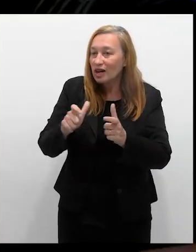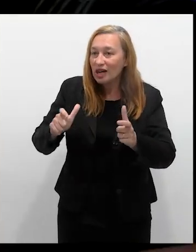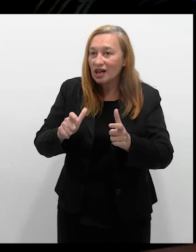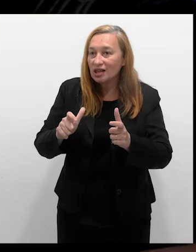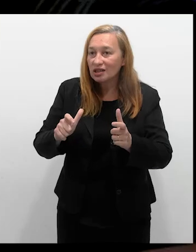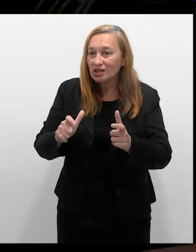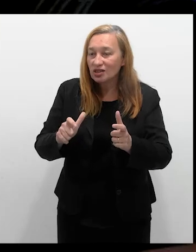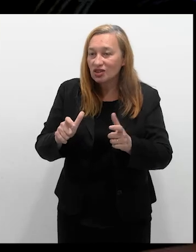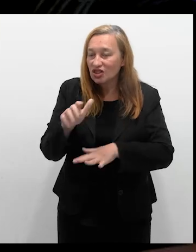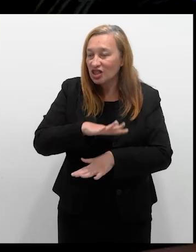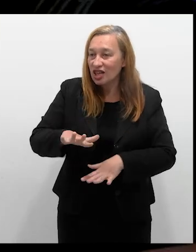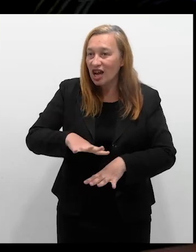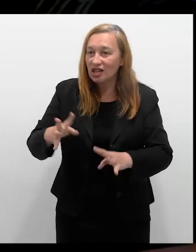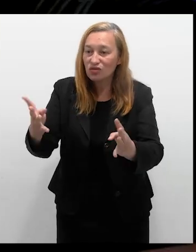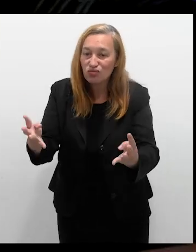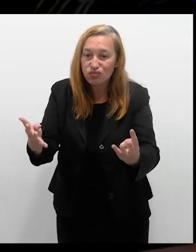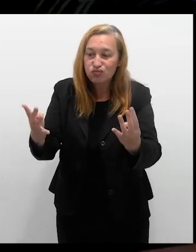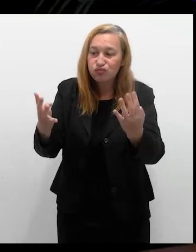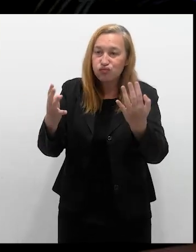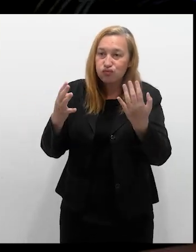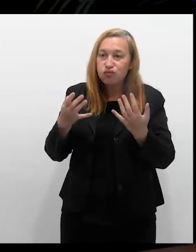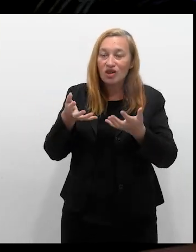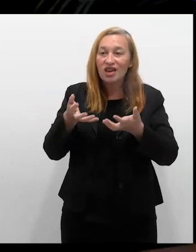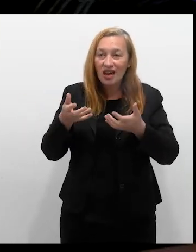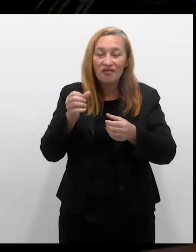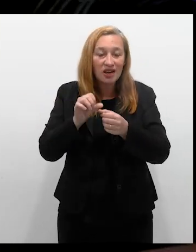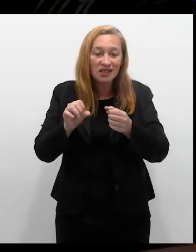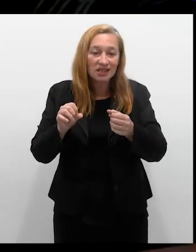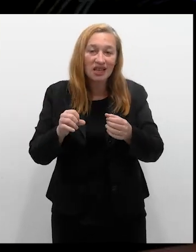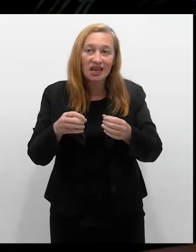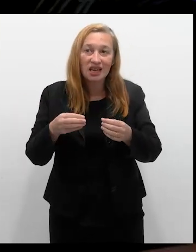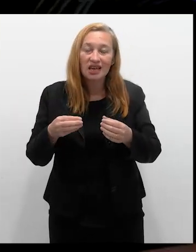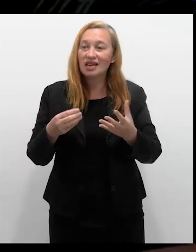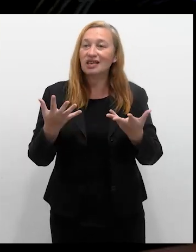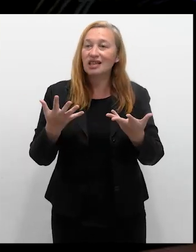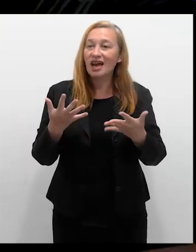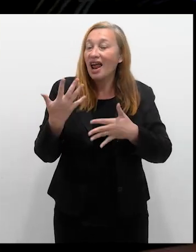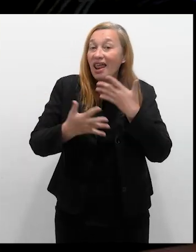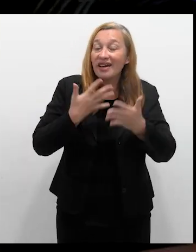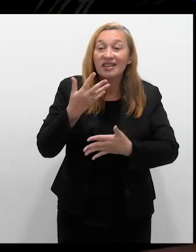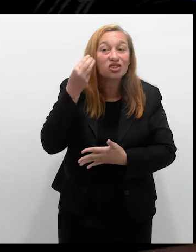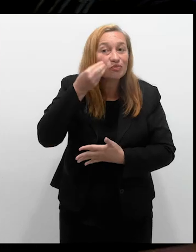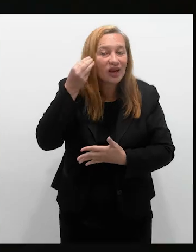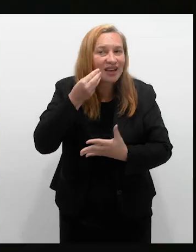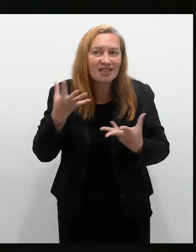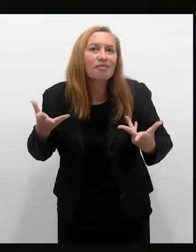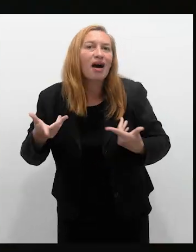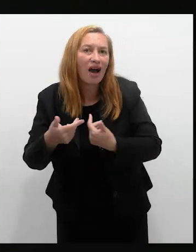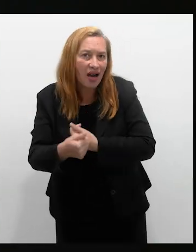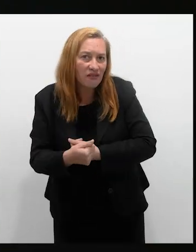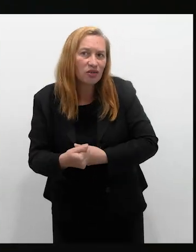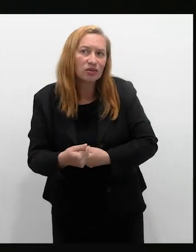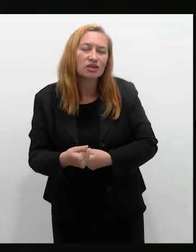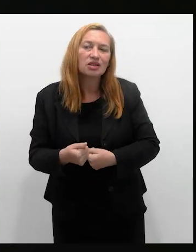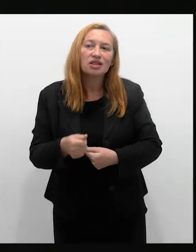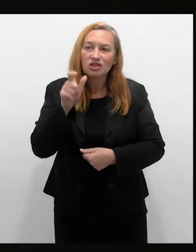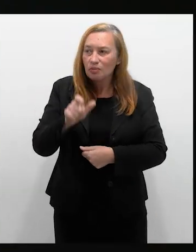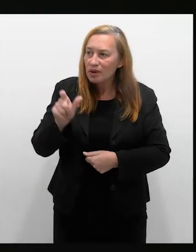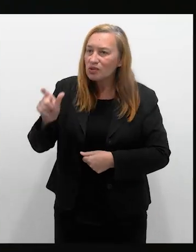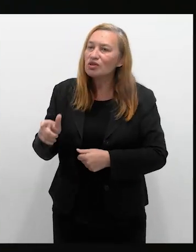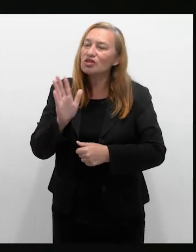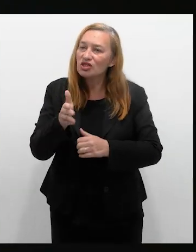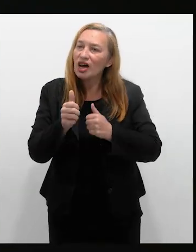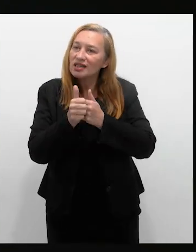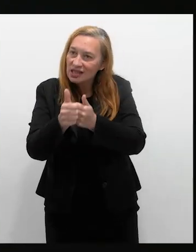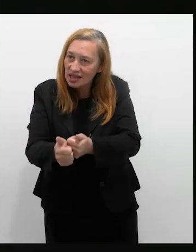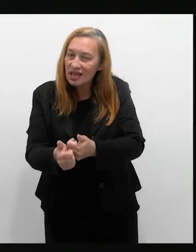um potencial, assim, Enorme, uma força né? criativa, Incrível, né? expressiva. Você deve ter Maravilhosa. experiências incríveis ao longo desses anos, de incríveis. pessoas